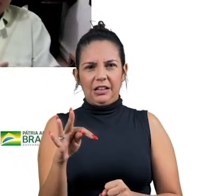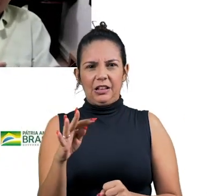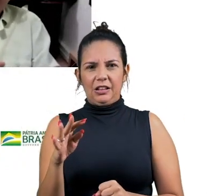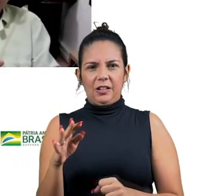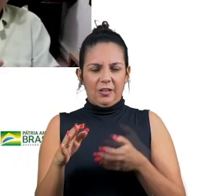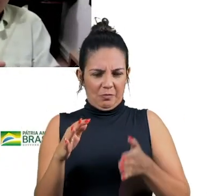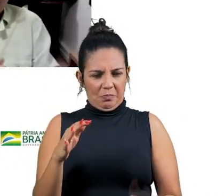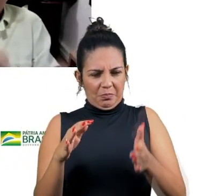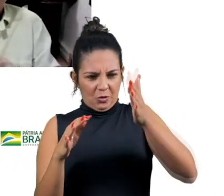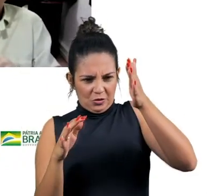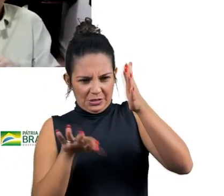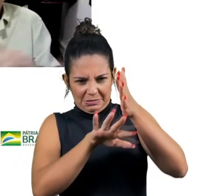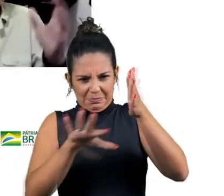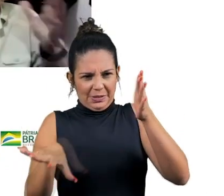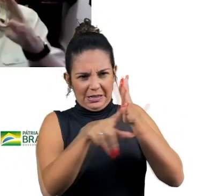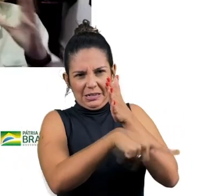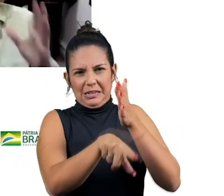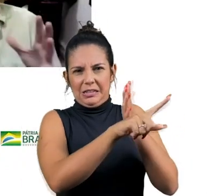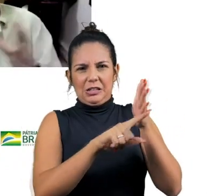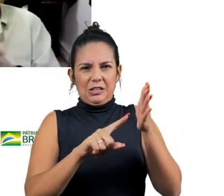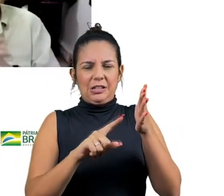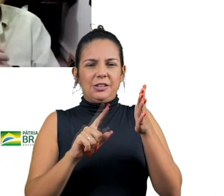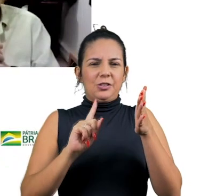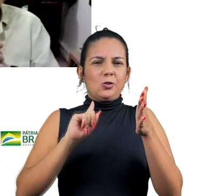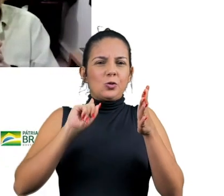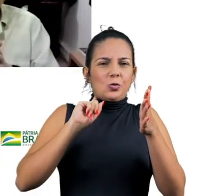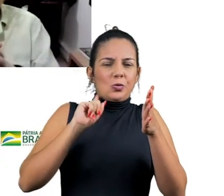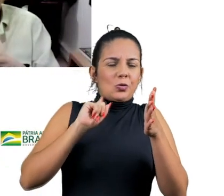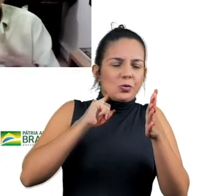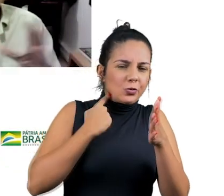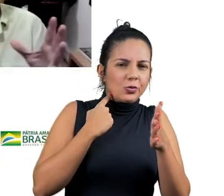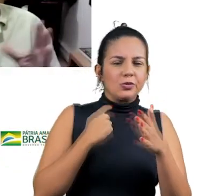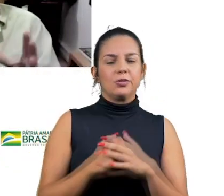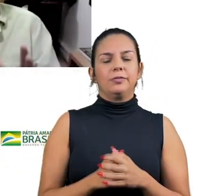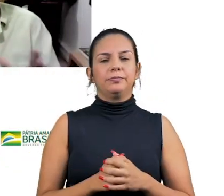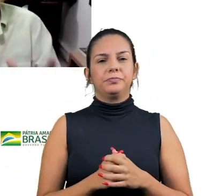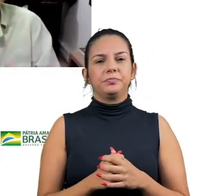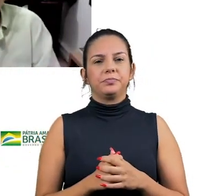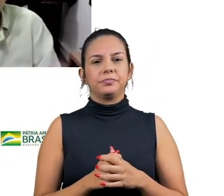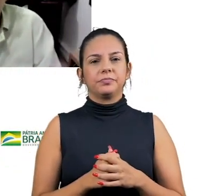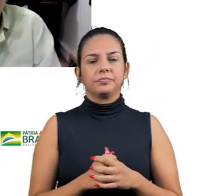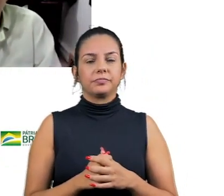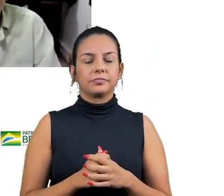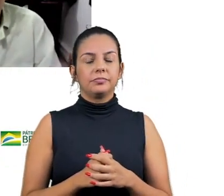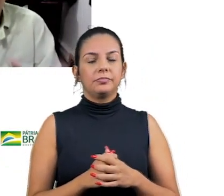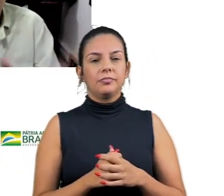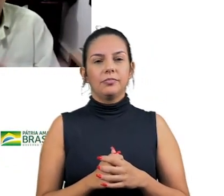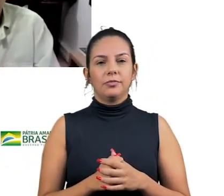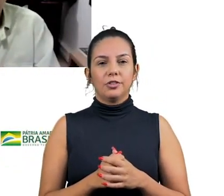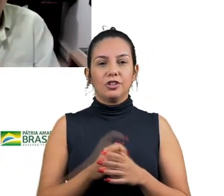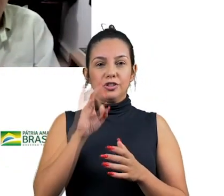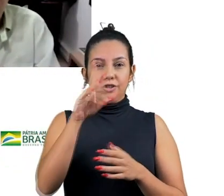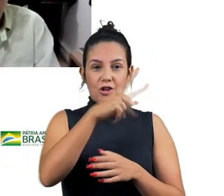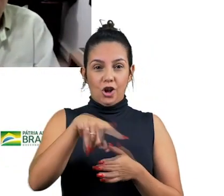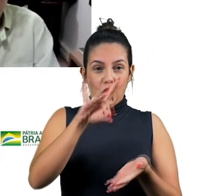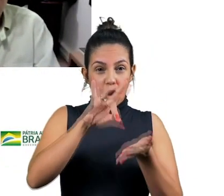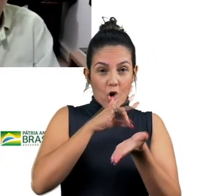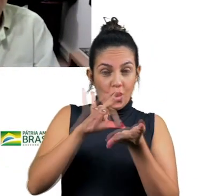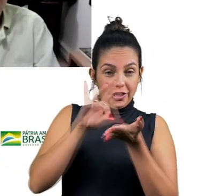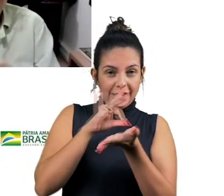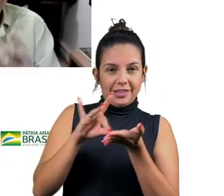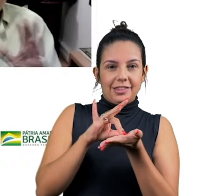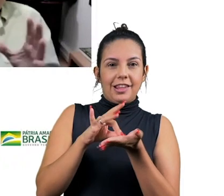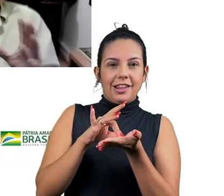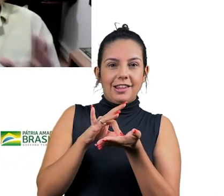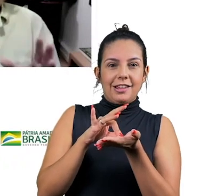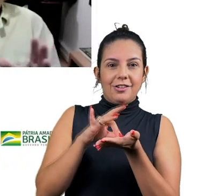muro nos separando desses mexicanos sujos e tal. E aí, quer dizer, só aqueles que odeiam os mexicanos é que ouvem